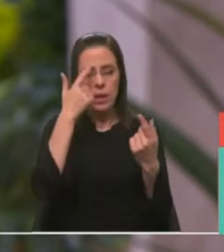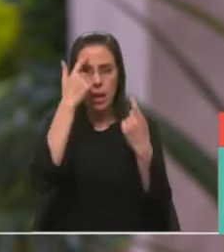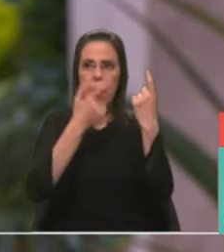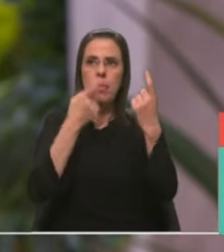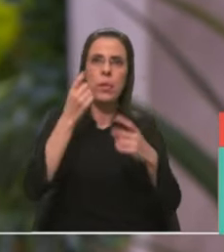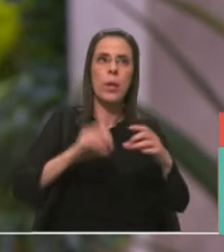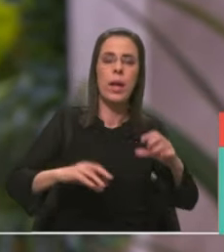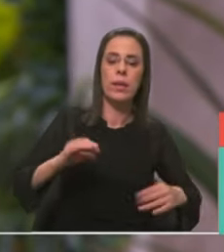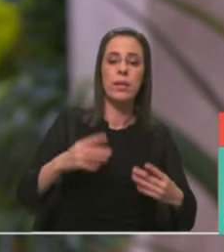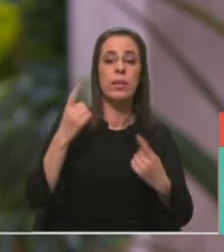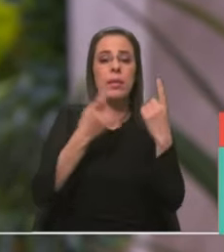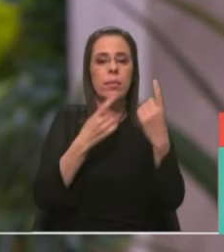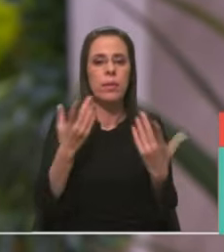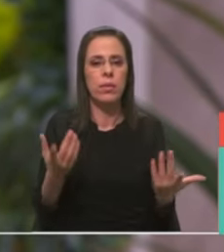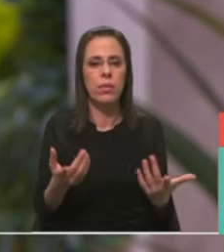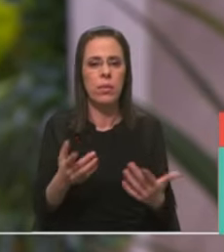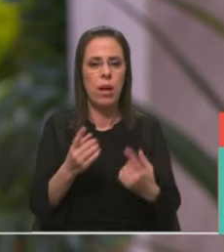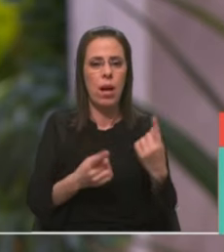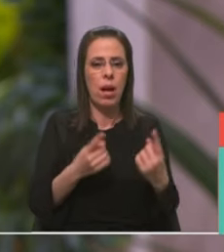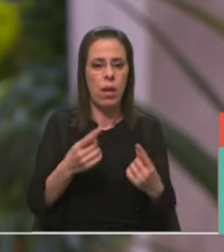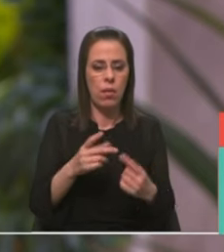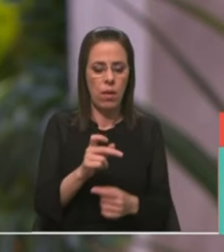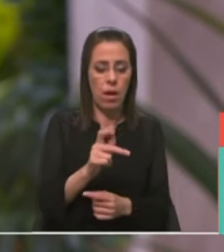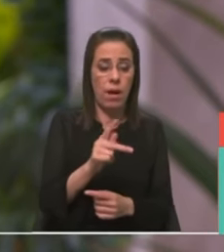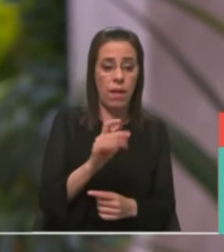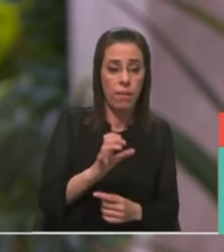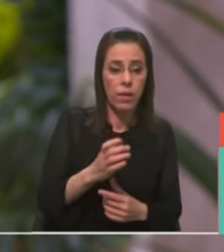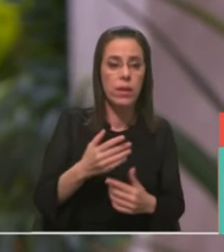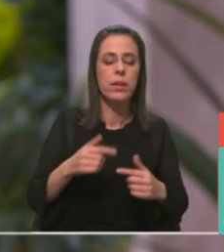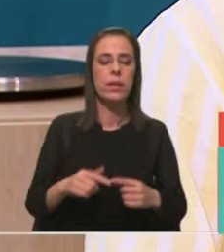outros. Será que foi algum AVC